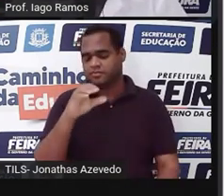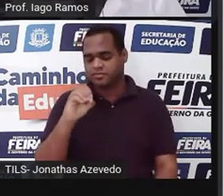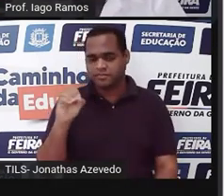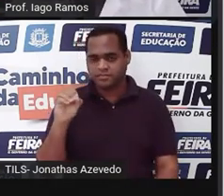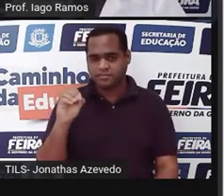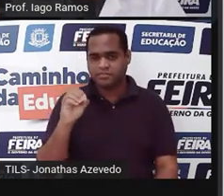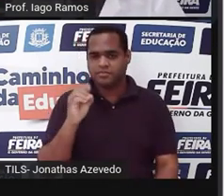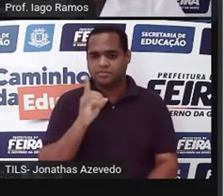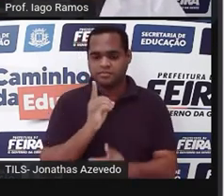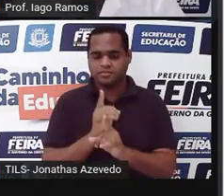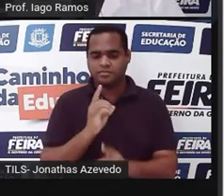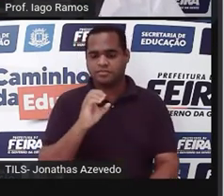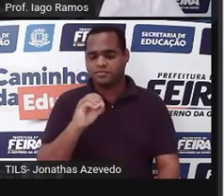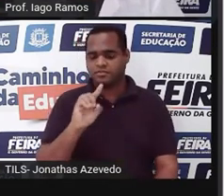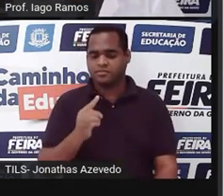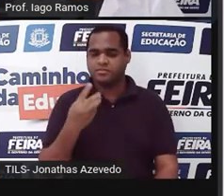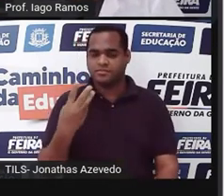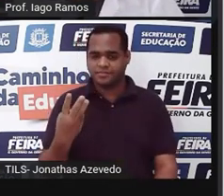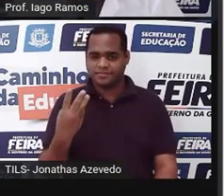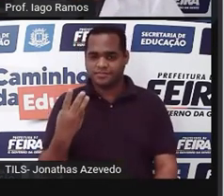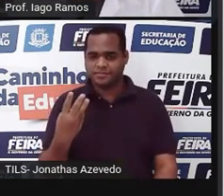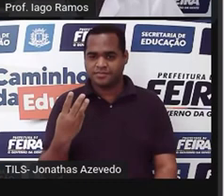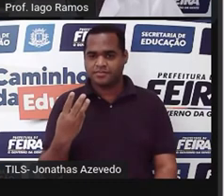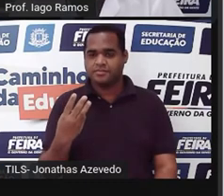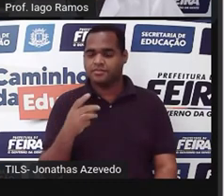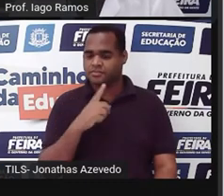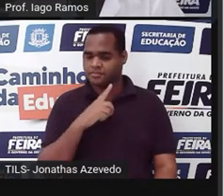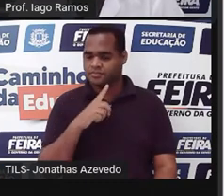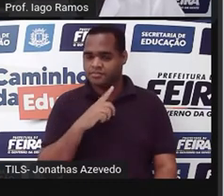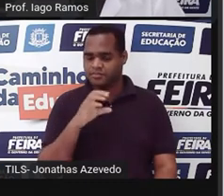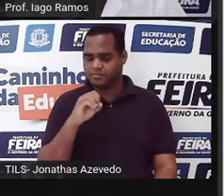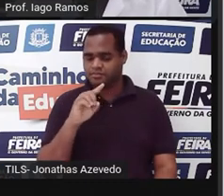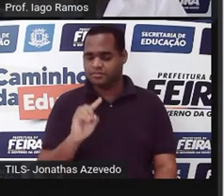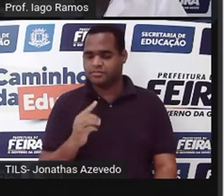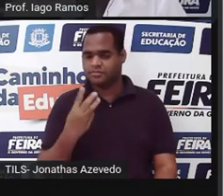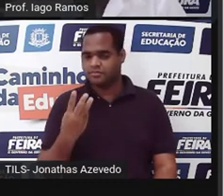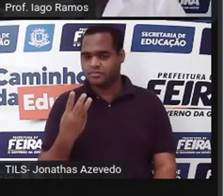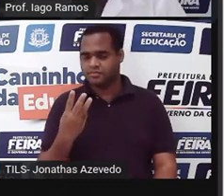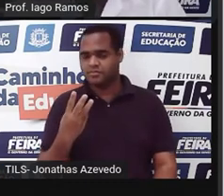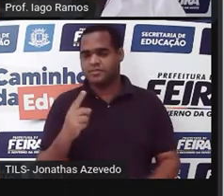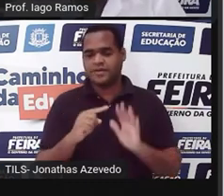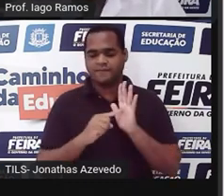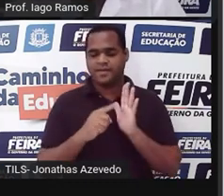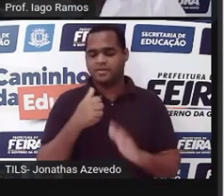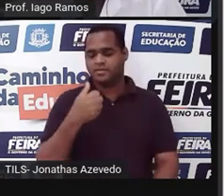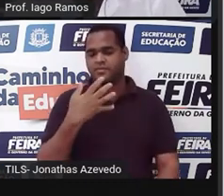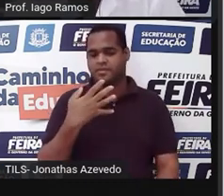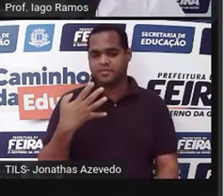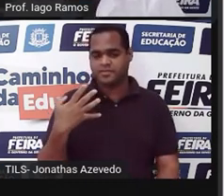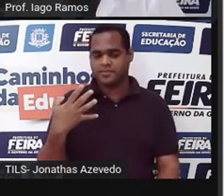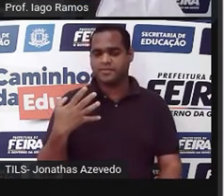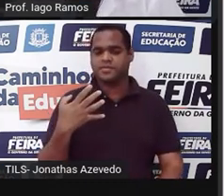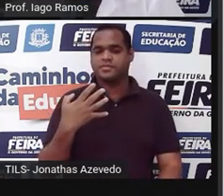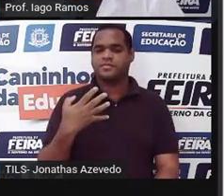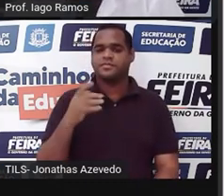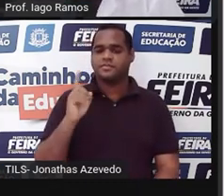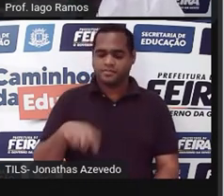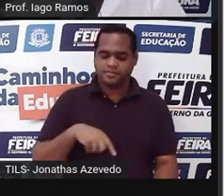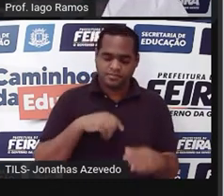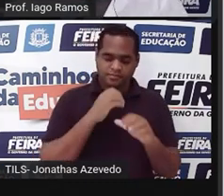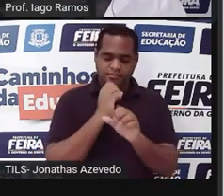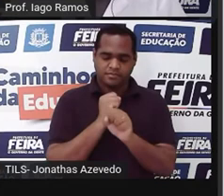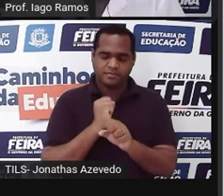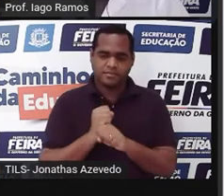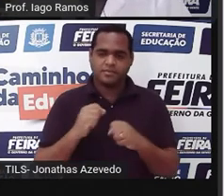vai encontrar a 0,3 esse 0,3 x os 144 que na calculadora